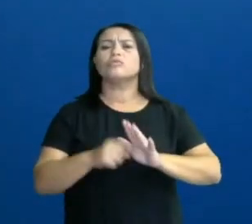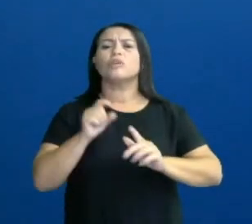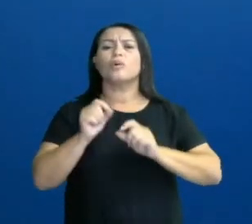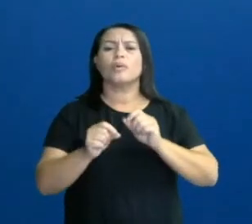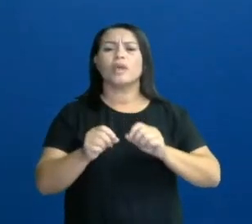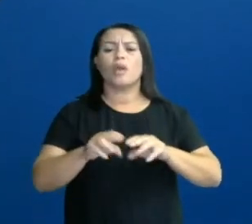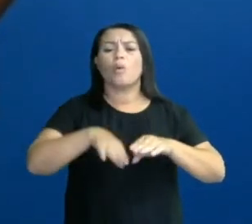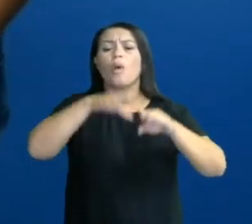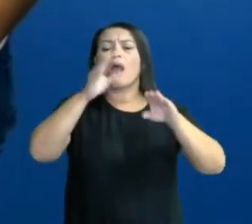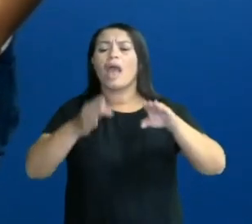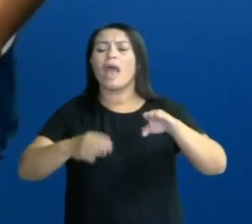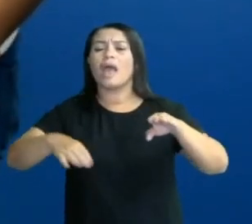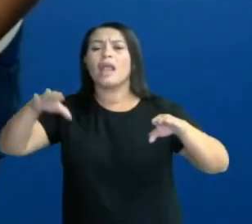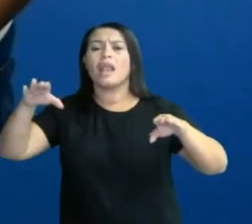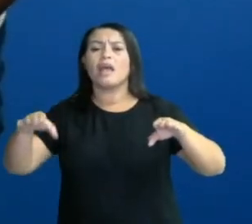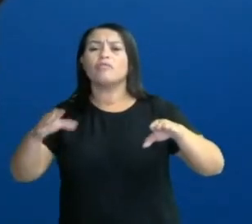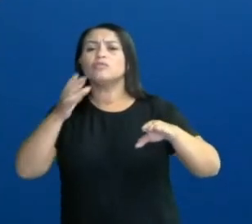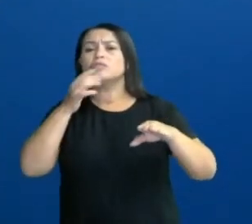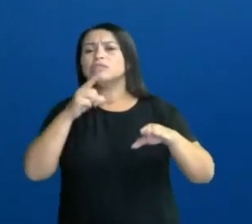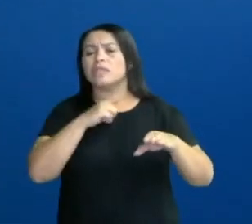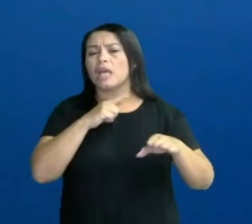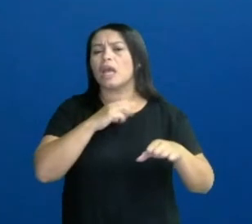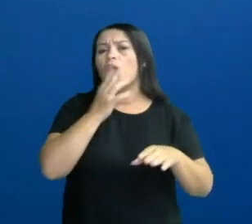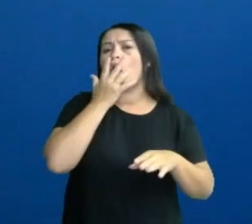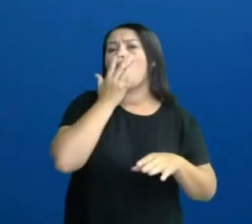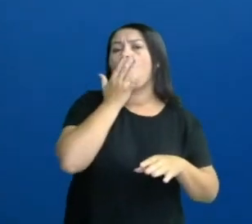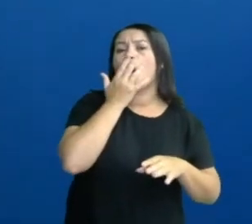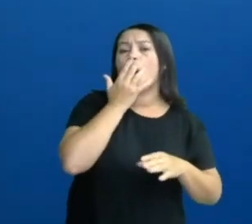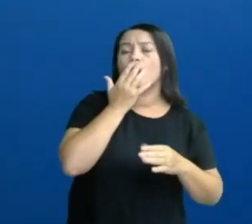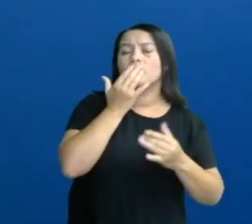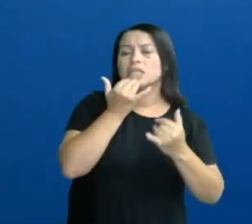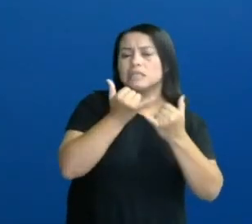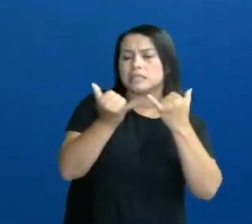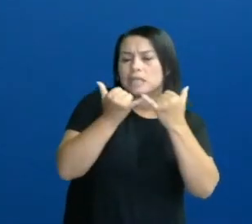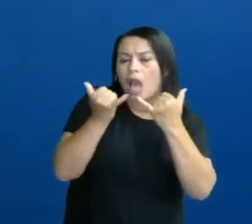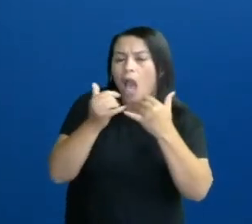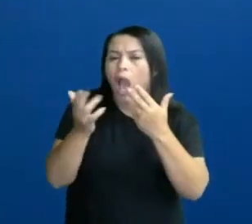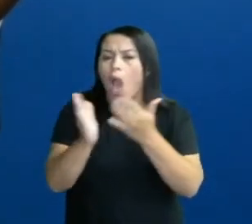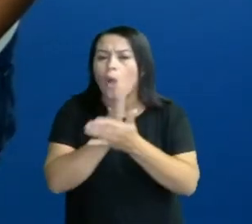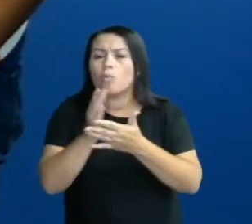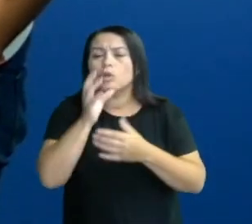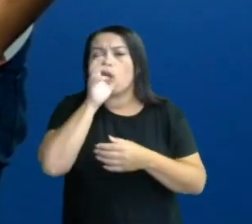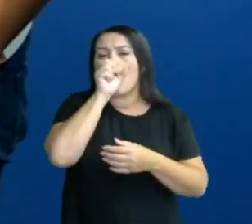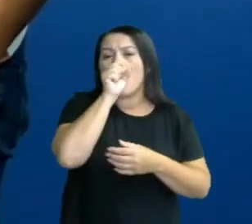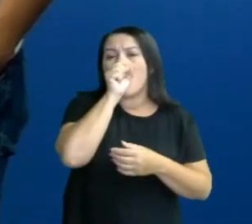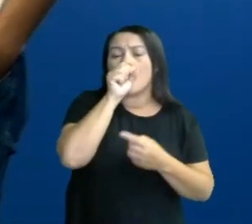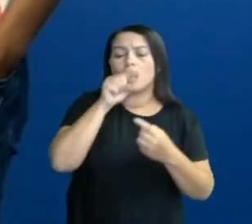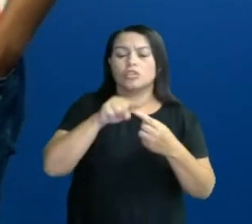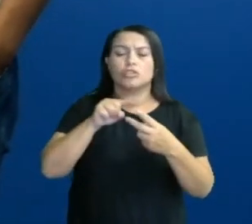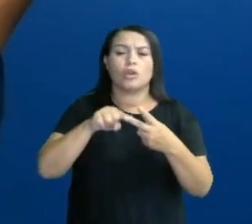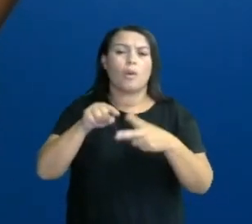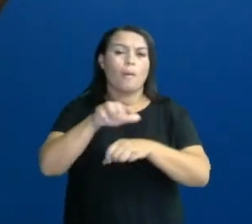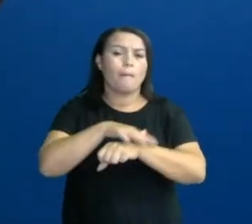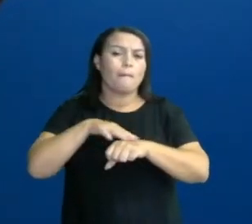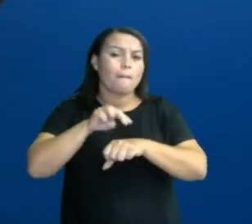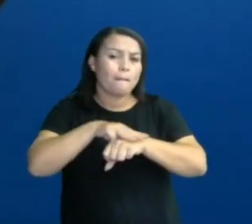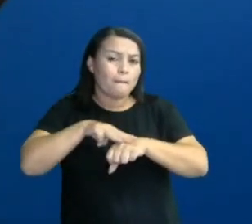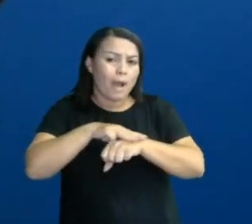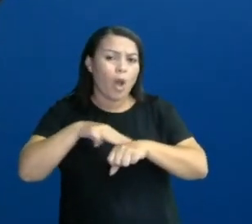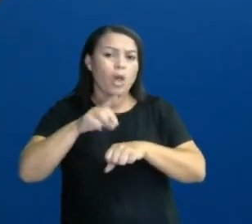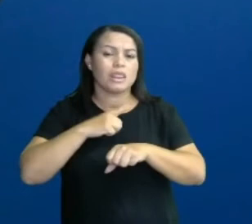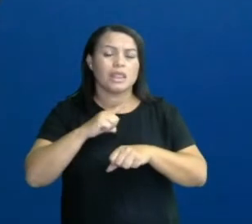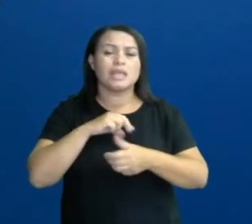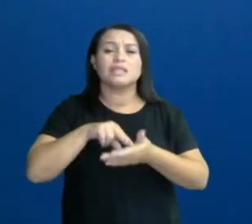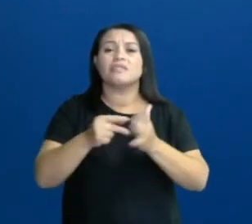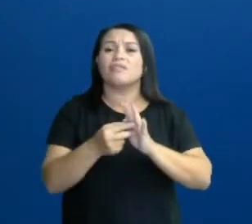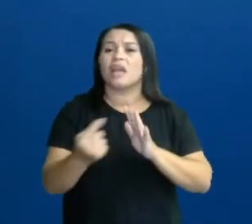com tons de cores distintos. Nesse mapa, as cores mais escuras tendendo ao laranja, ao marrom, são áreas com elevada altitude, onde